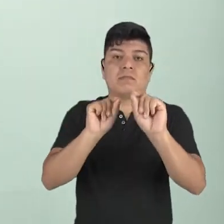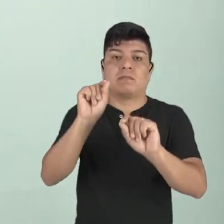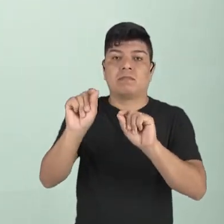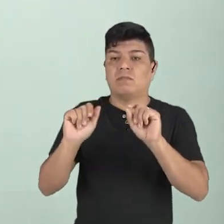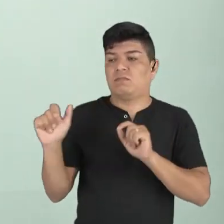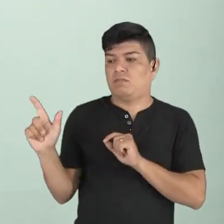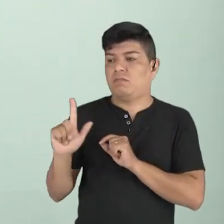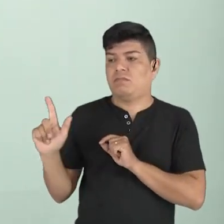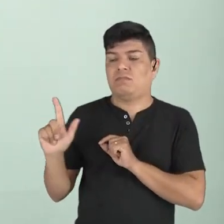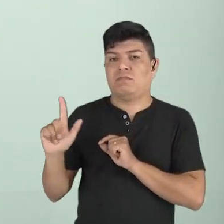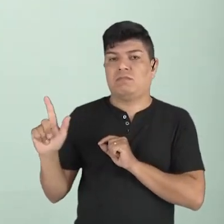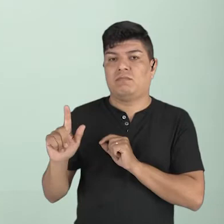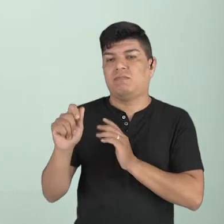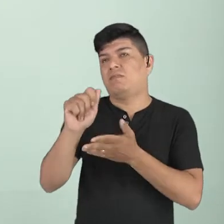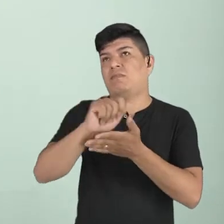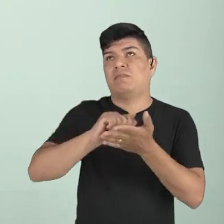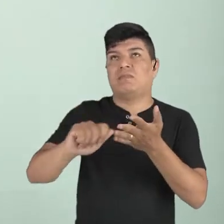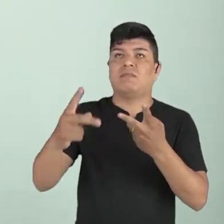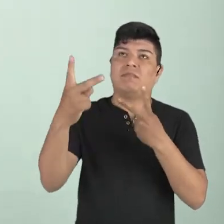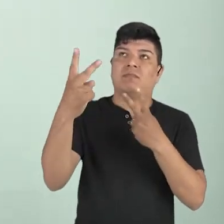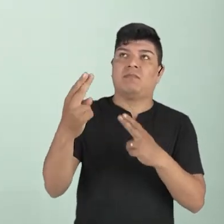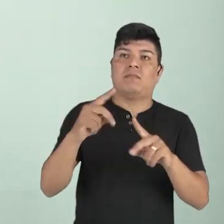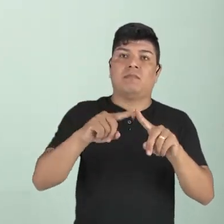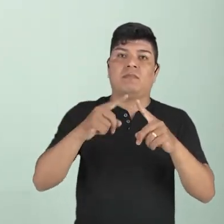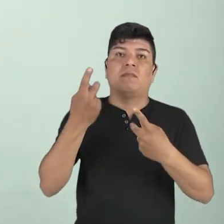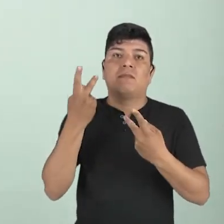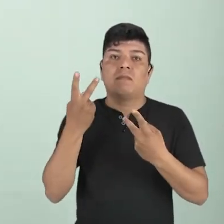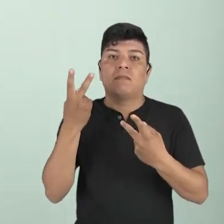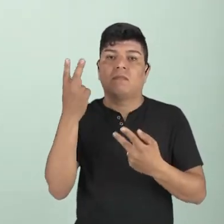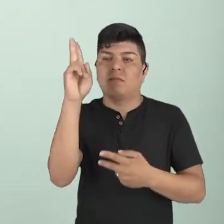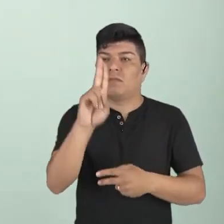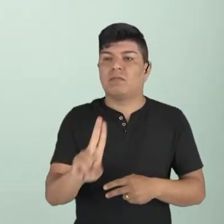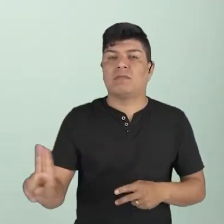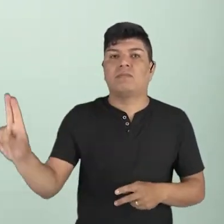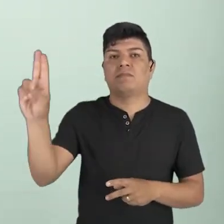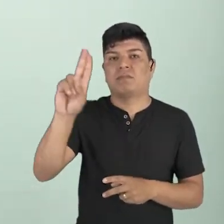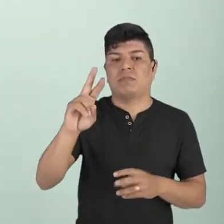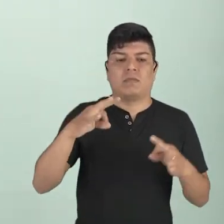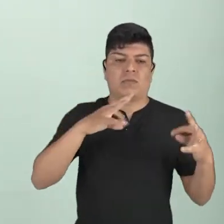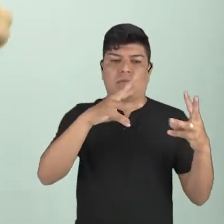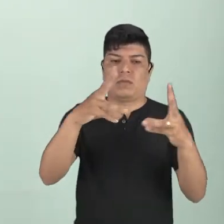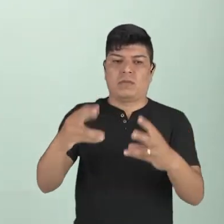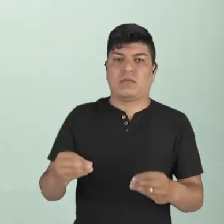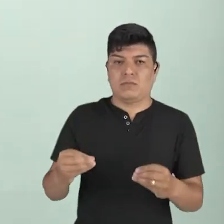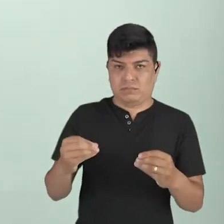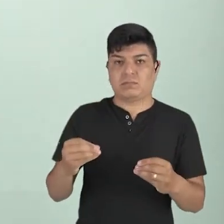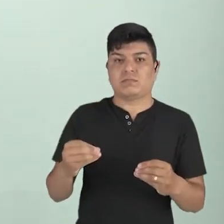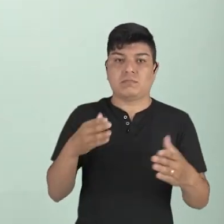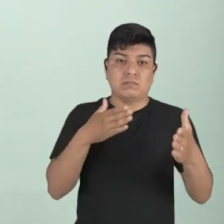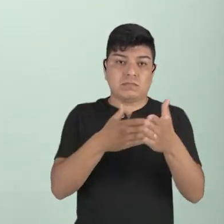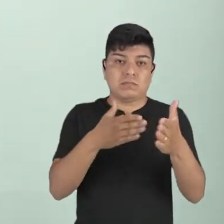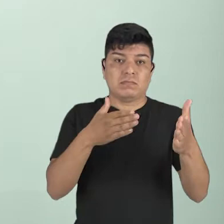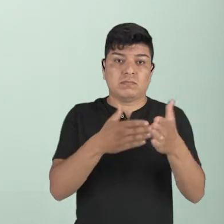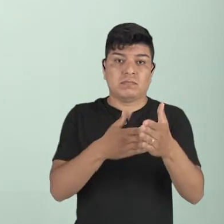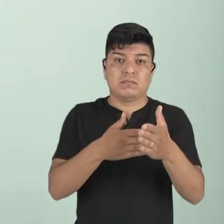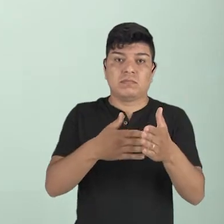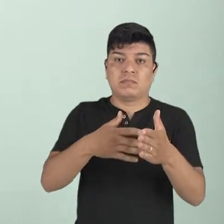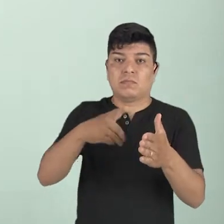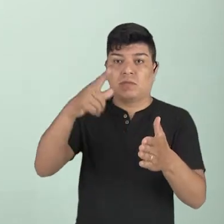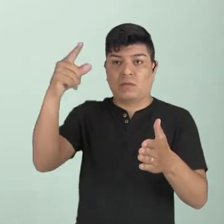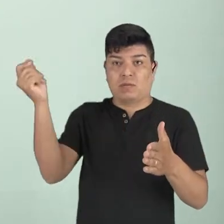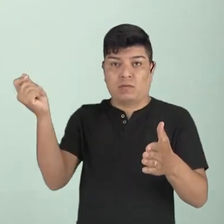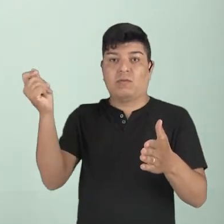das integrações não escrever da mesma maneira Mas eles vão utilizar toda essa interferência externa